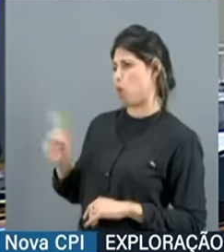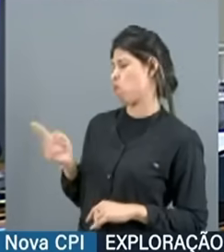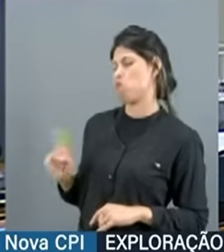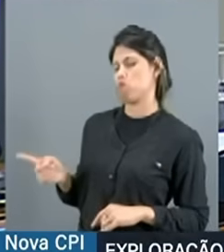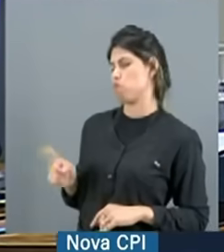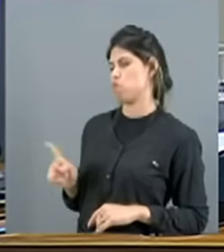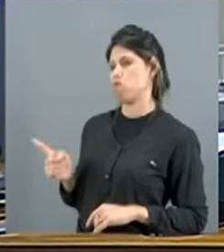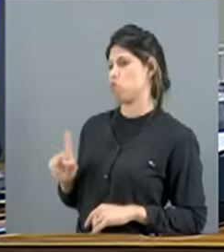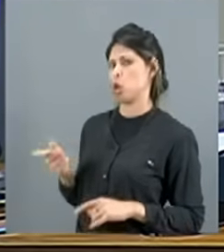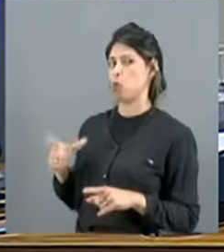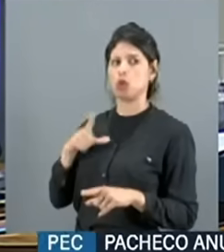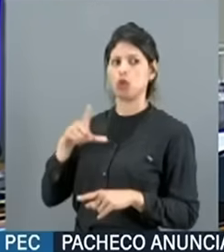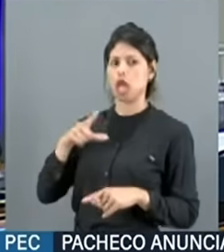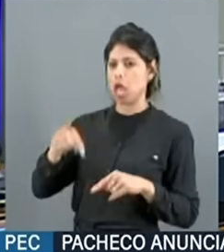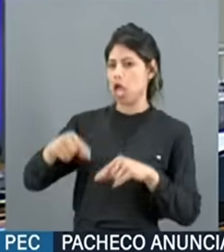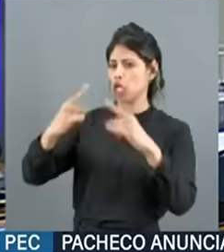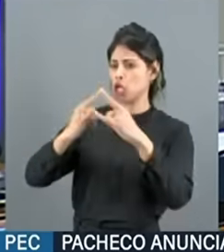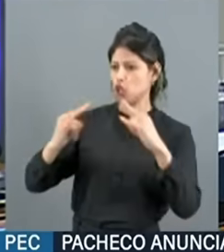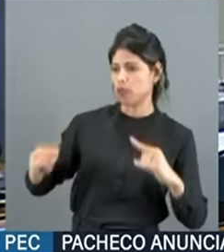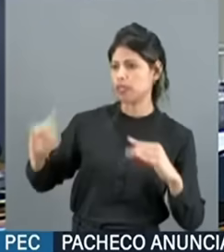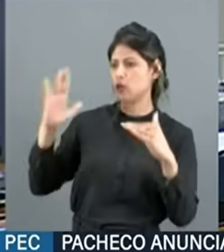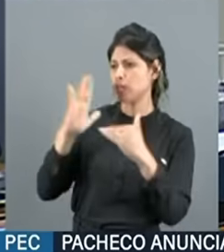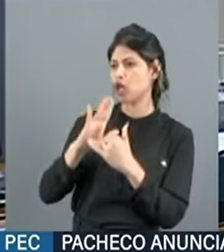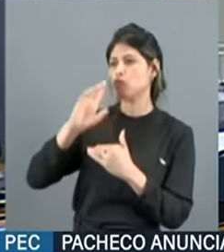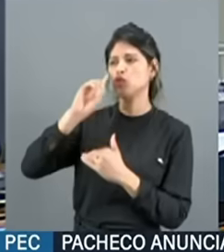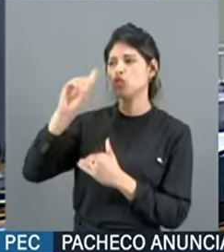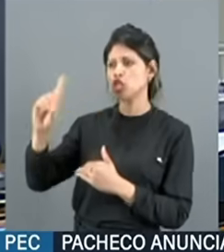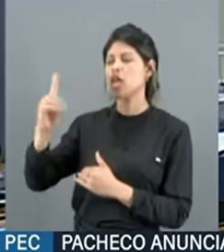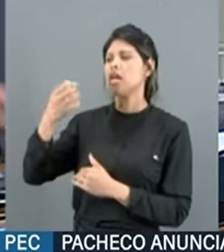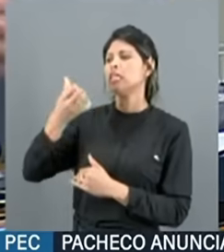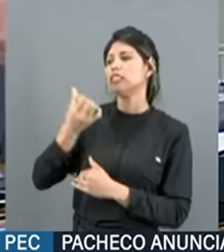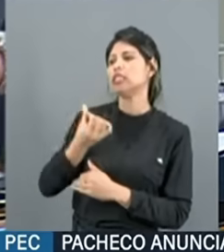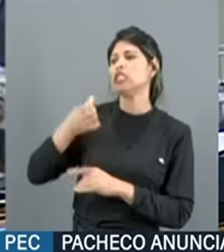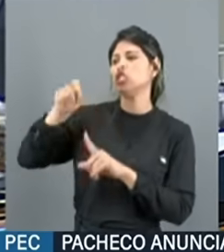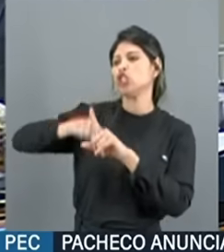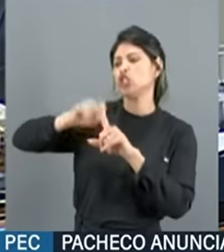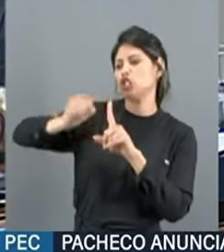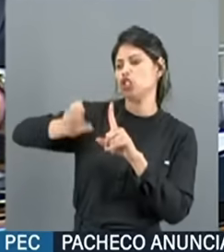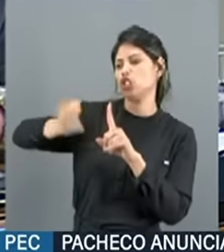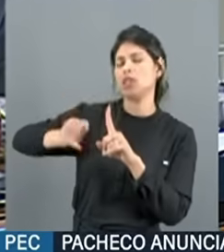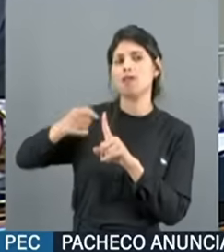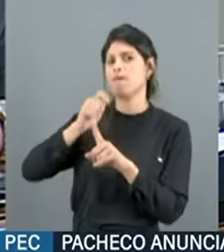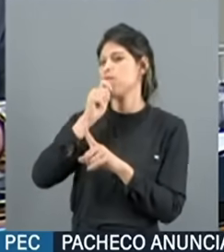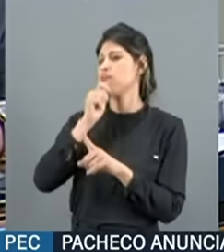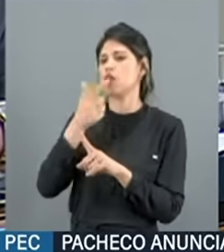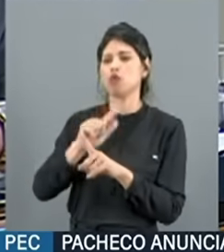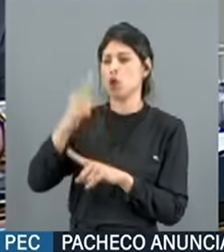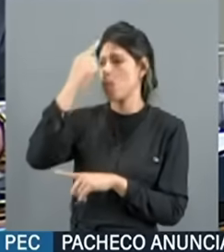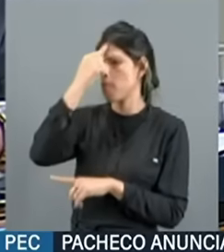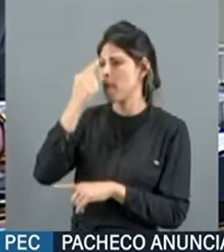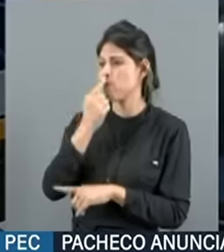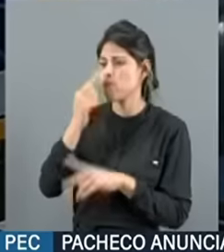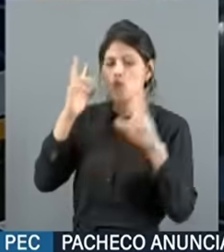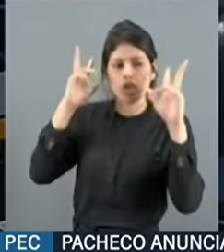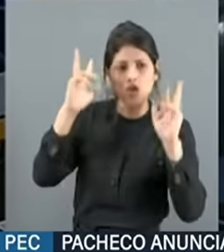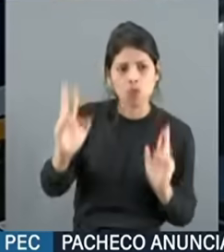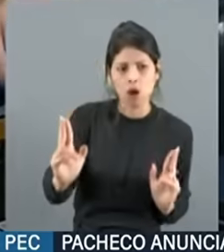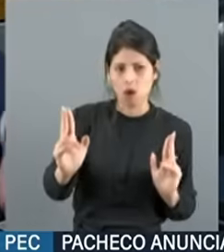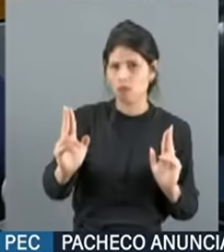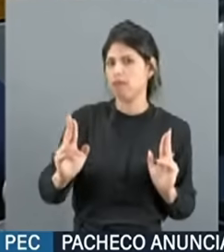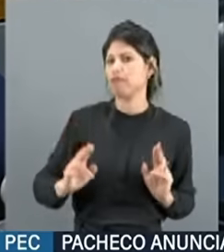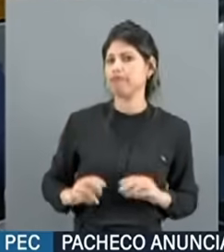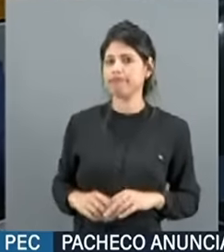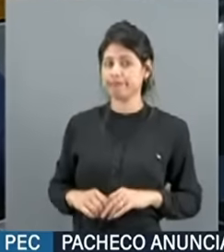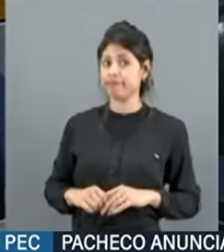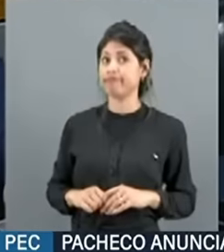durante o período de acampamento até o dia 6 de janeiro, não houve ninguém com esse perfil identificado. Os